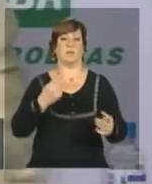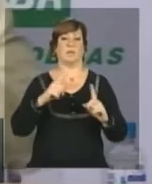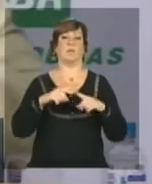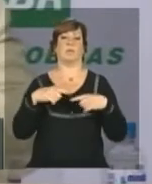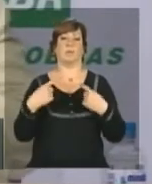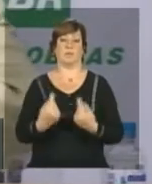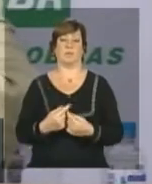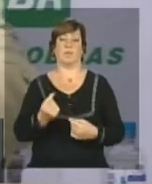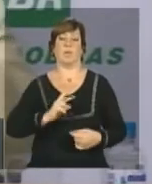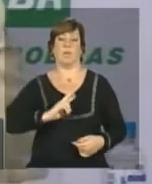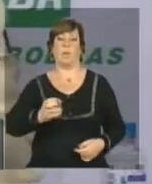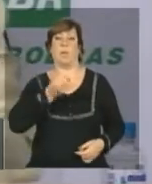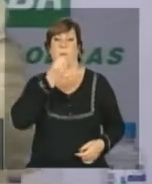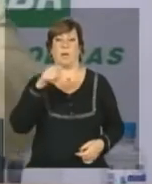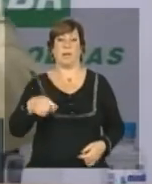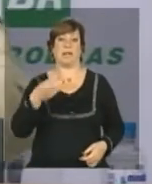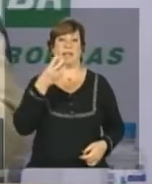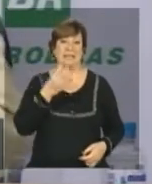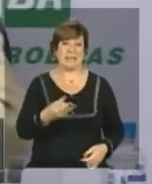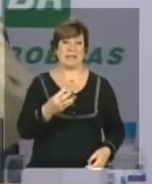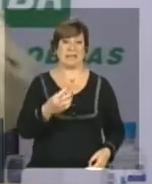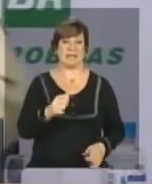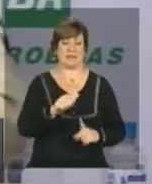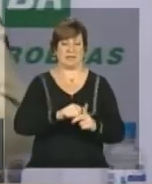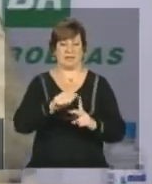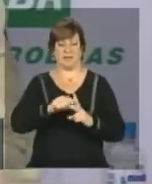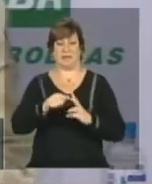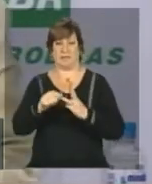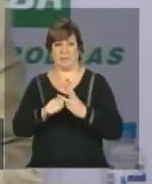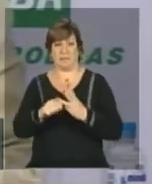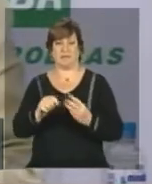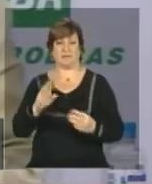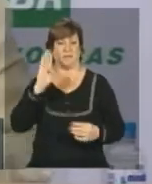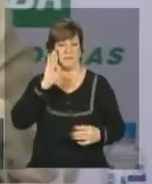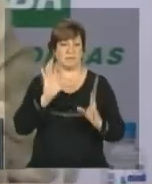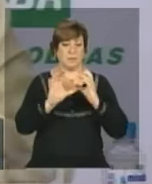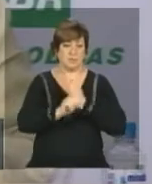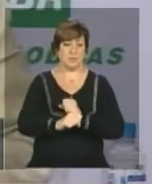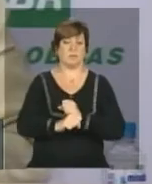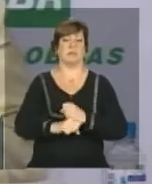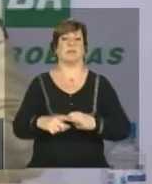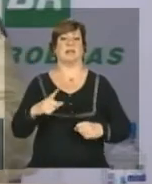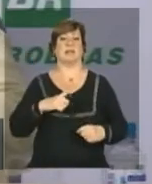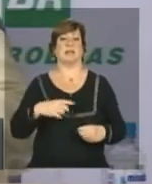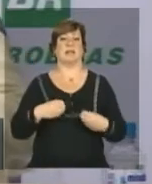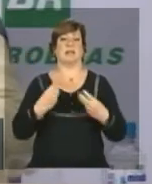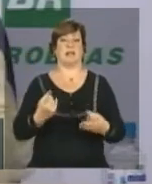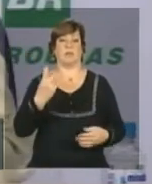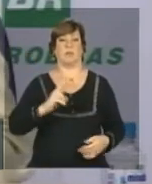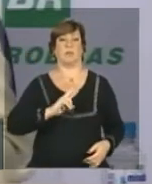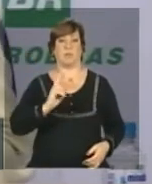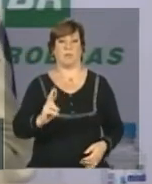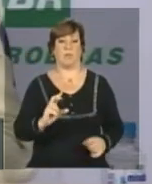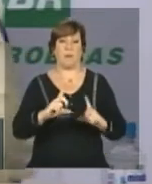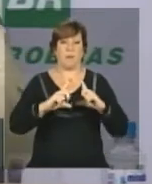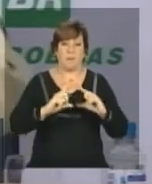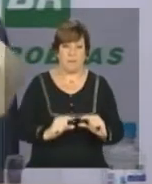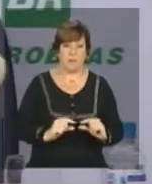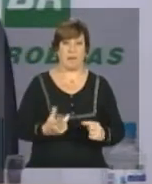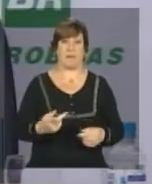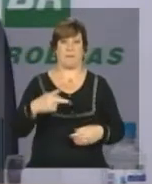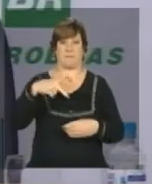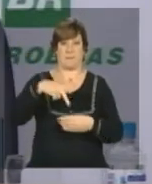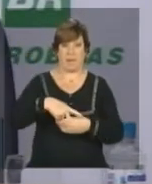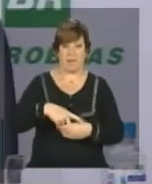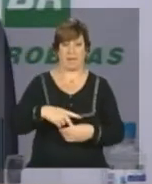resultado no trimestre, a gente olha pontualmente um trimestre, que tenha trazido um resultado menor,